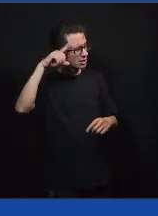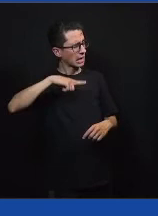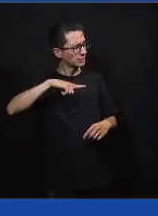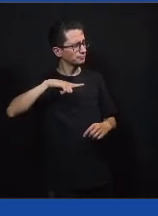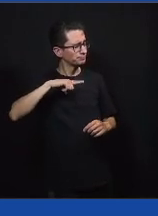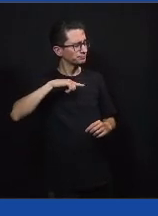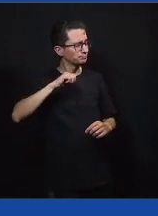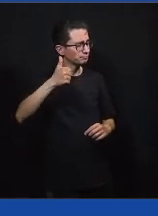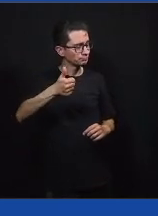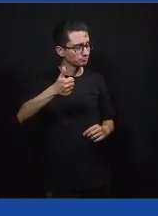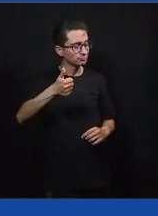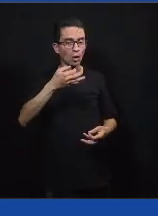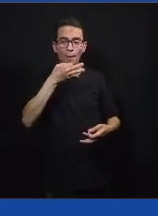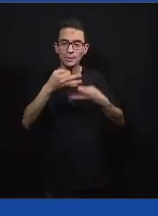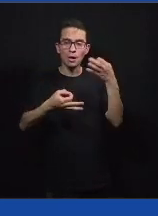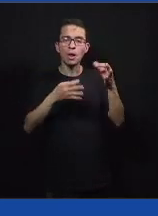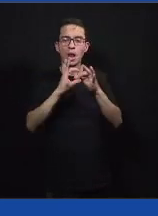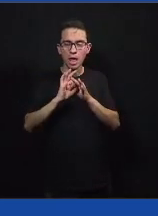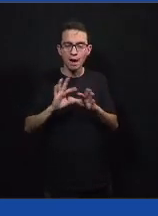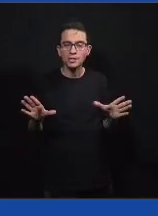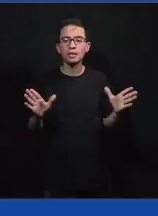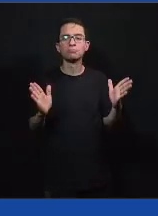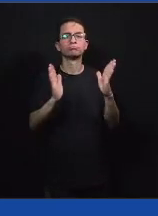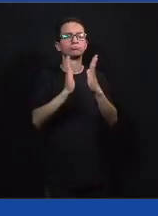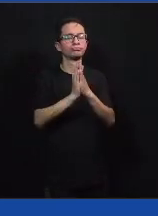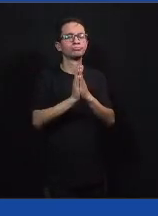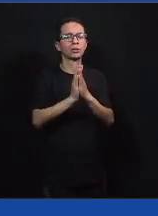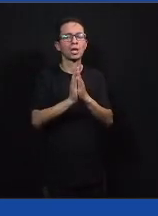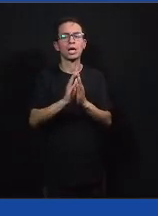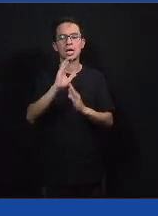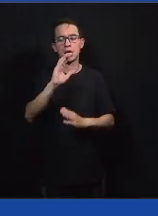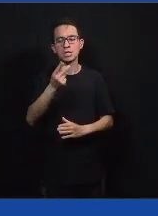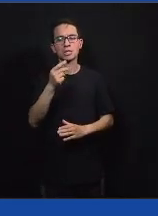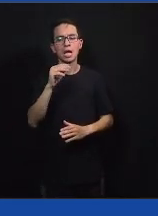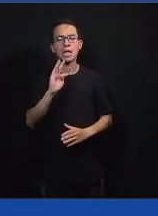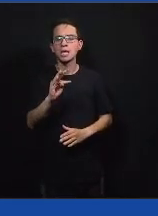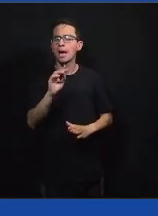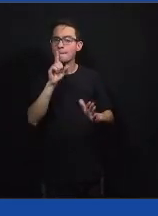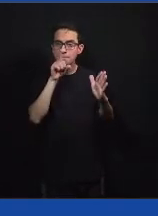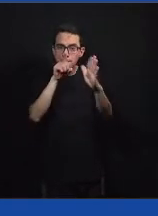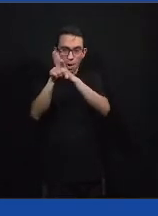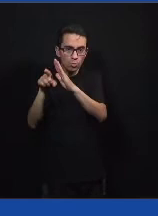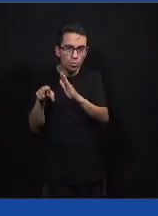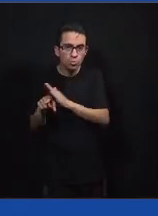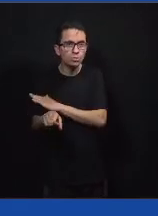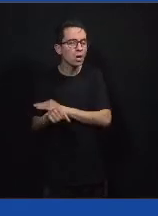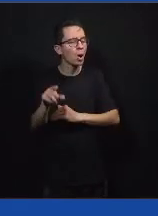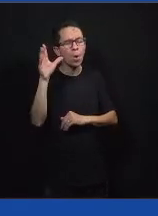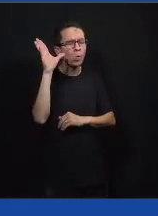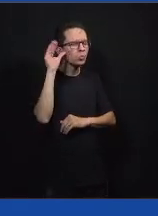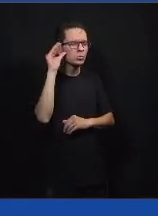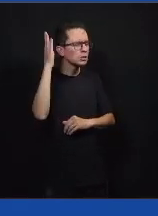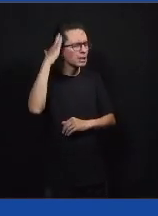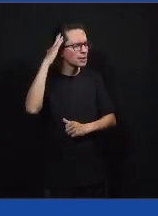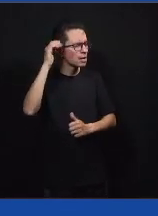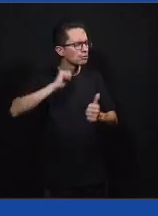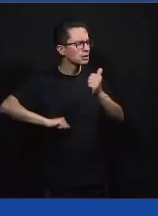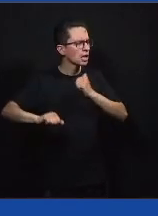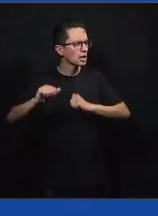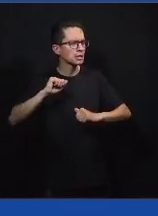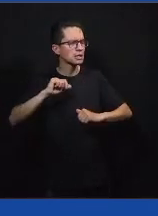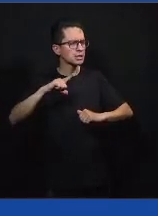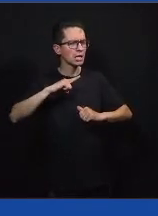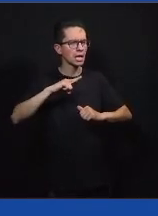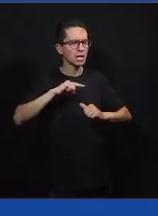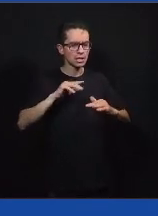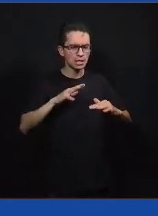então deixa seu comentário aqui para gente ir no chat E aí é só perguntar uma coisa que você queira saber um pouquinho mais sobre o agente da